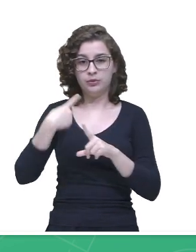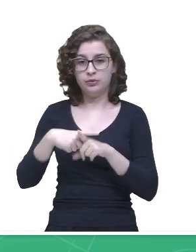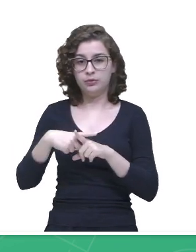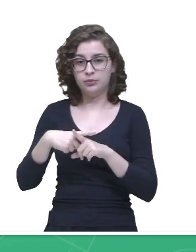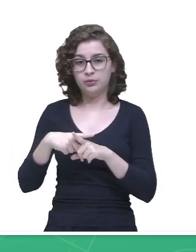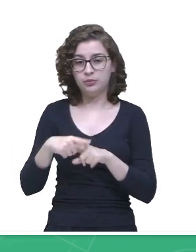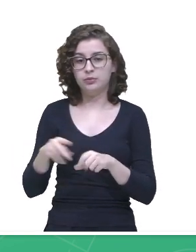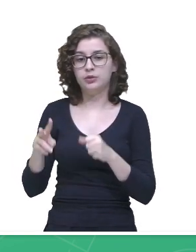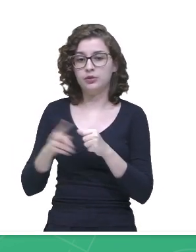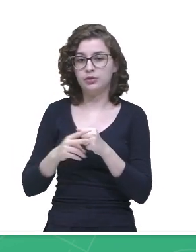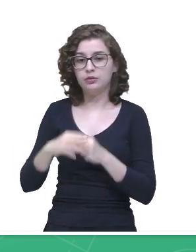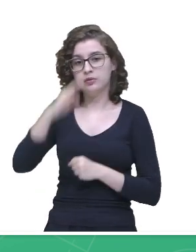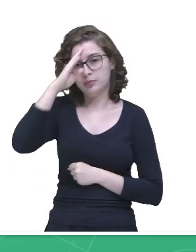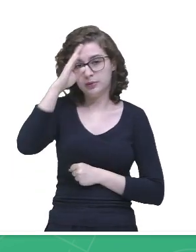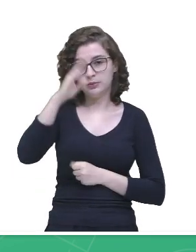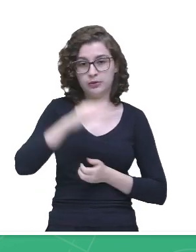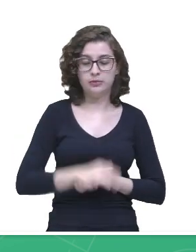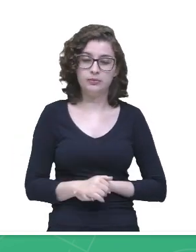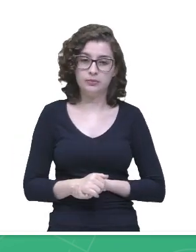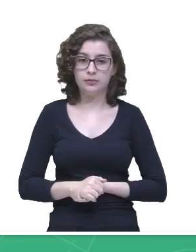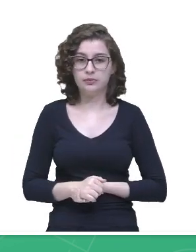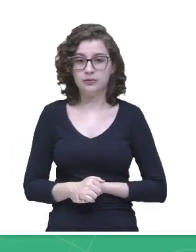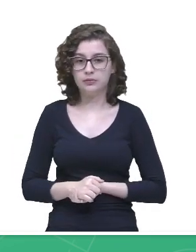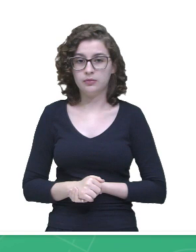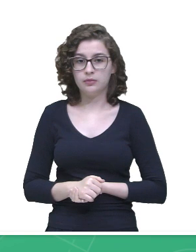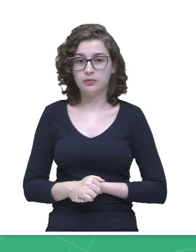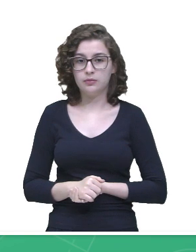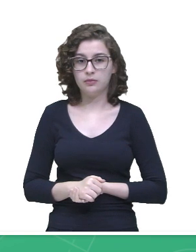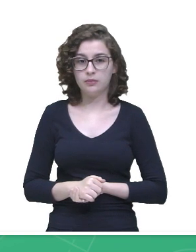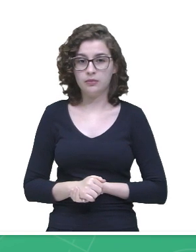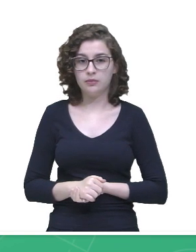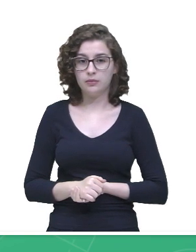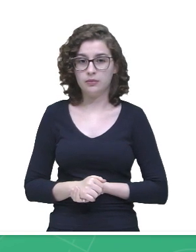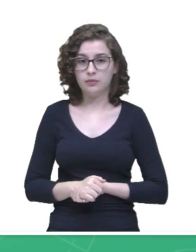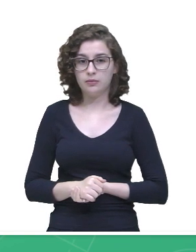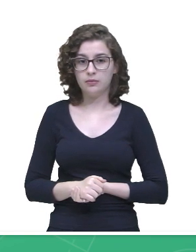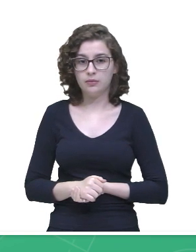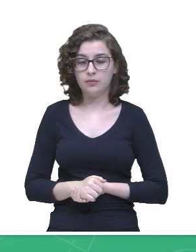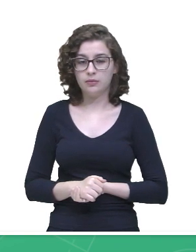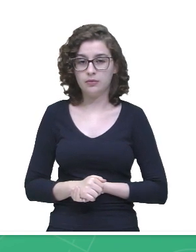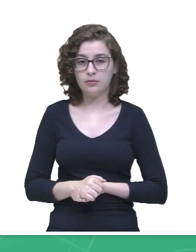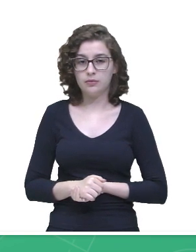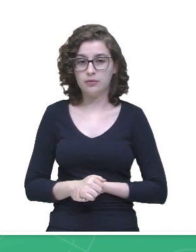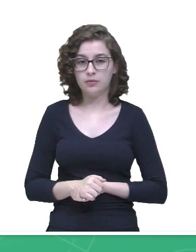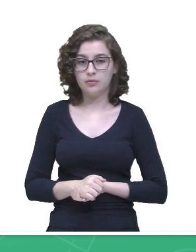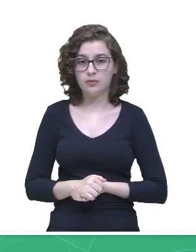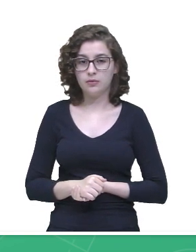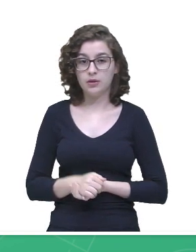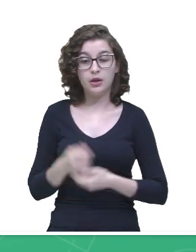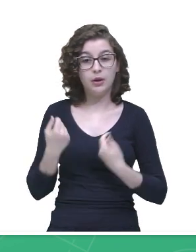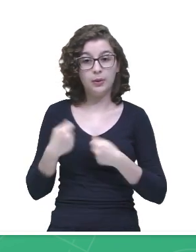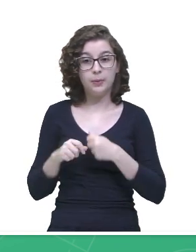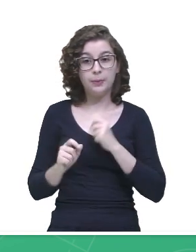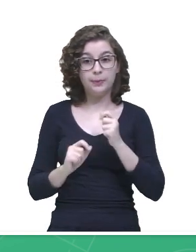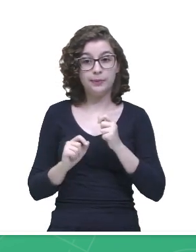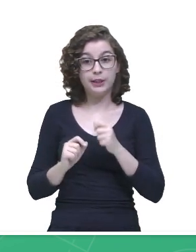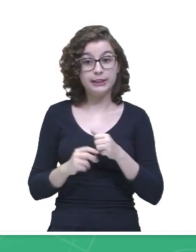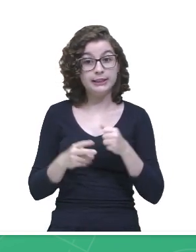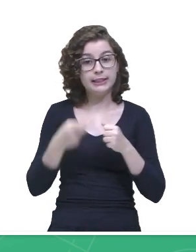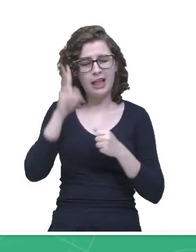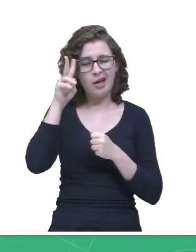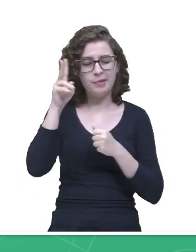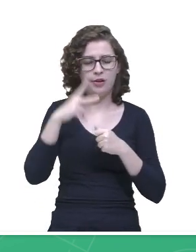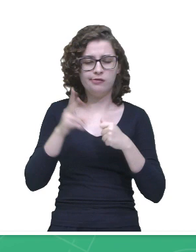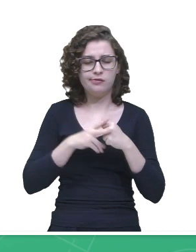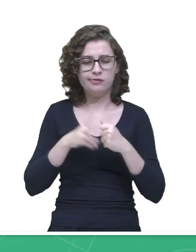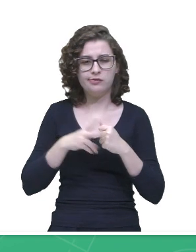verbo ver, mas para ser conjugado no pretérito perfeito composto, eu preciso de utilizar o verbo auxiliar